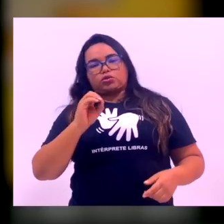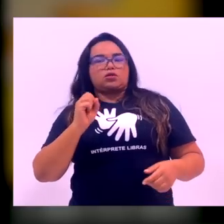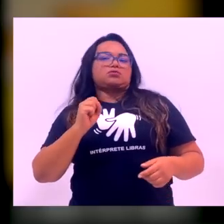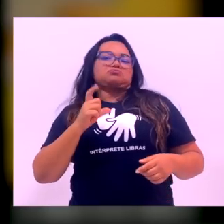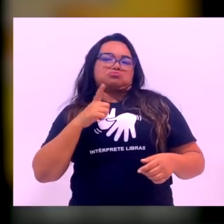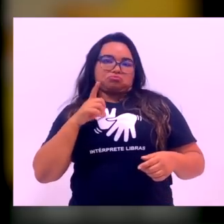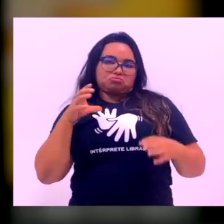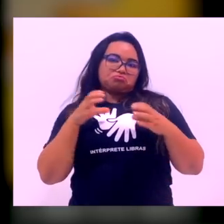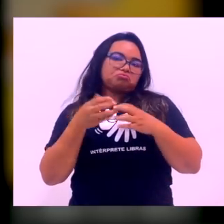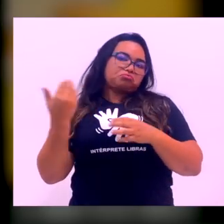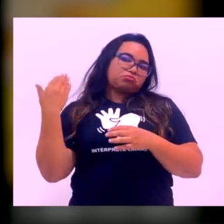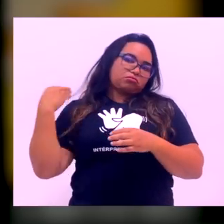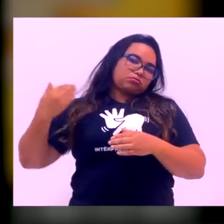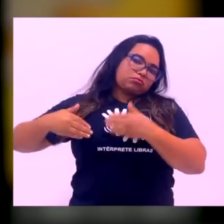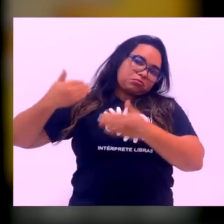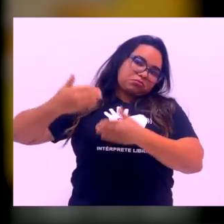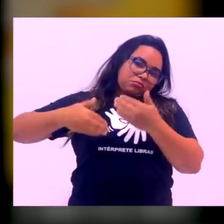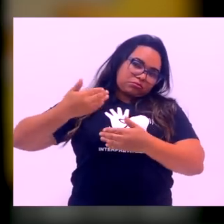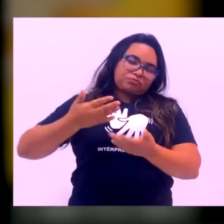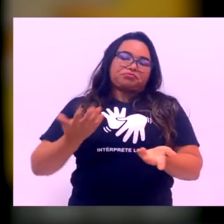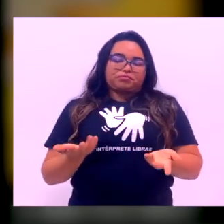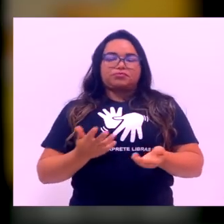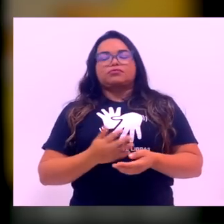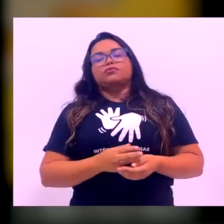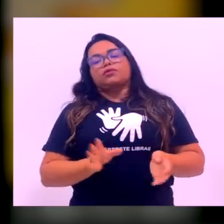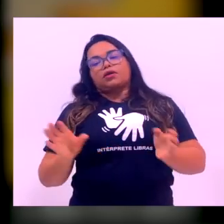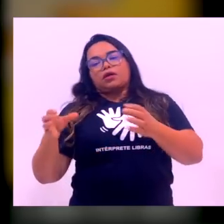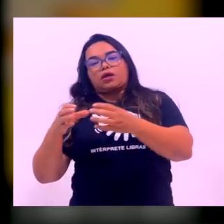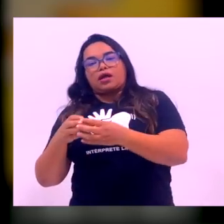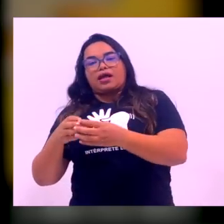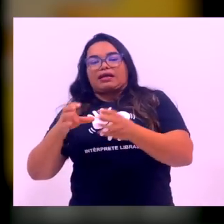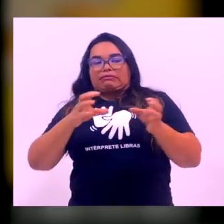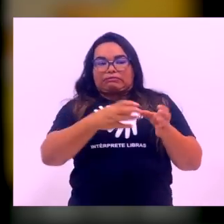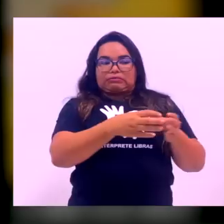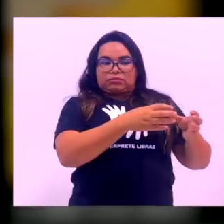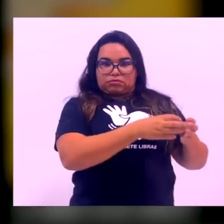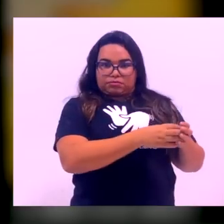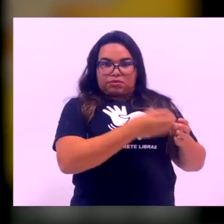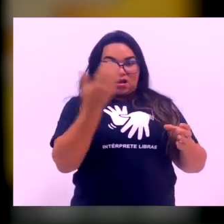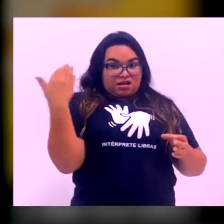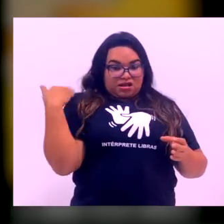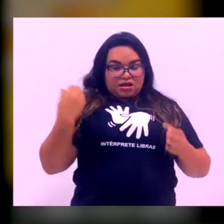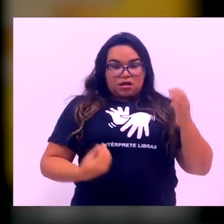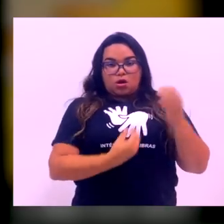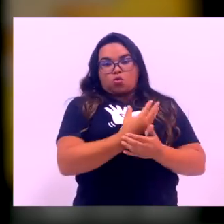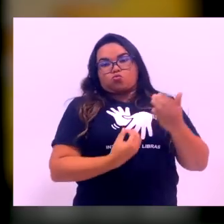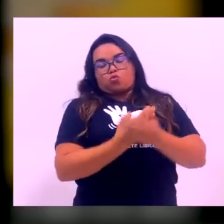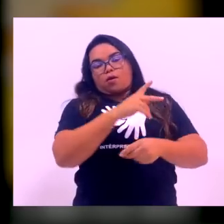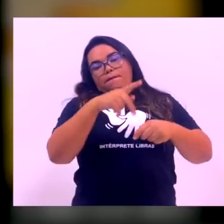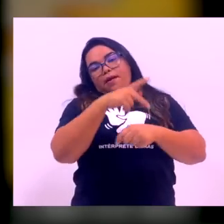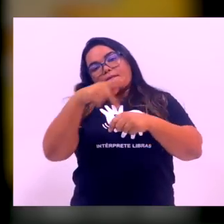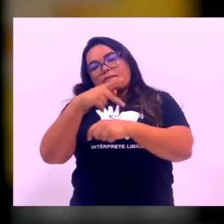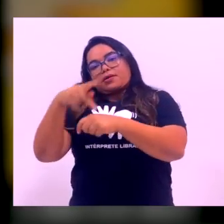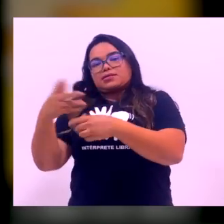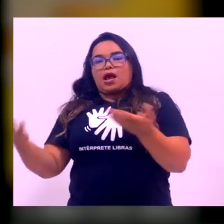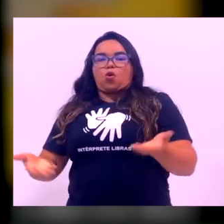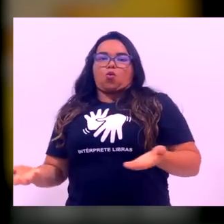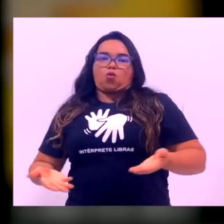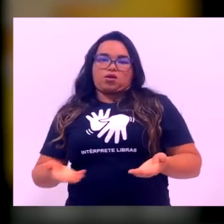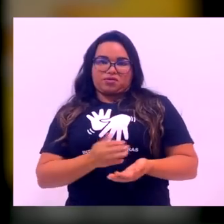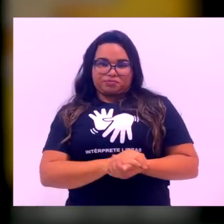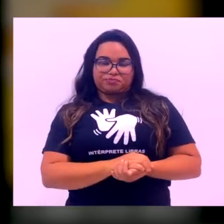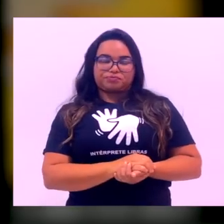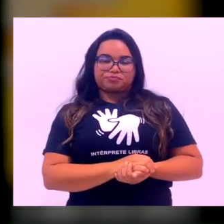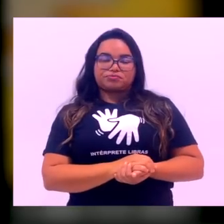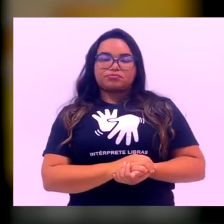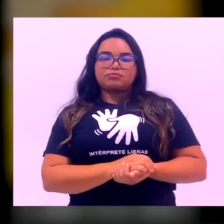são os burgúndios. Os franceses são os francos, os italianos são os lombardos, os ingleses são os saxões,